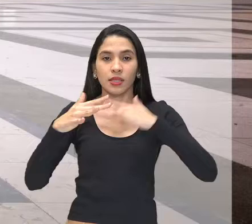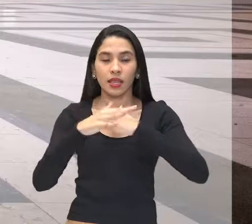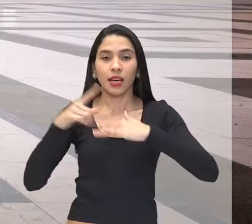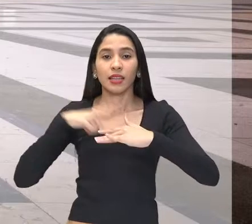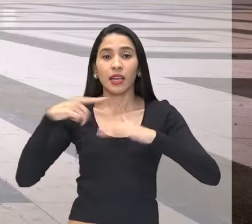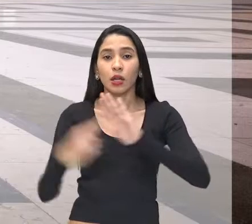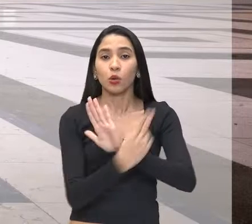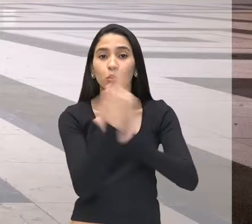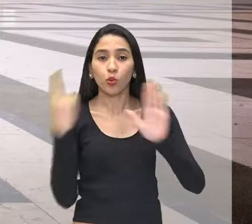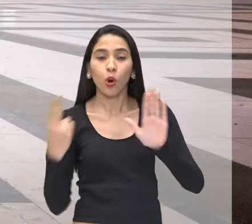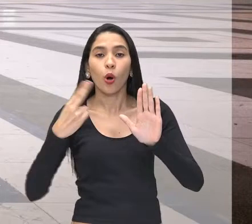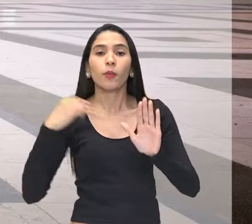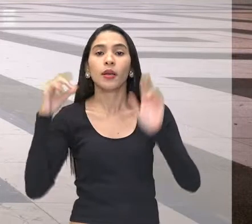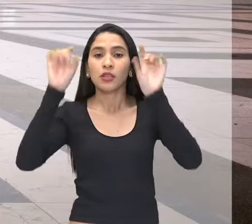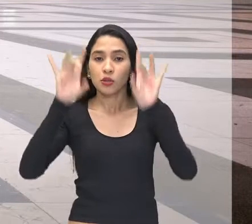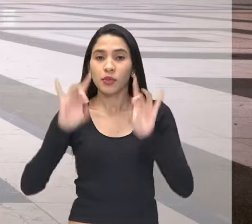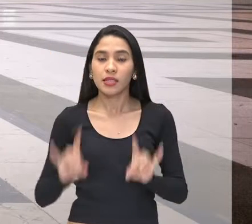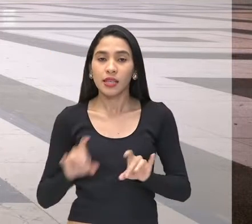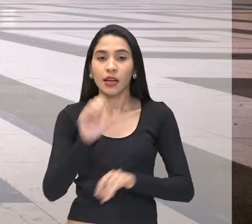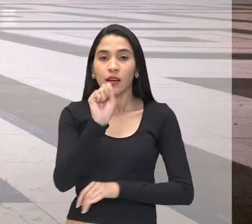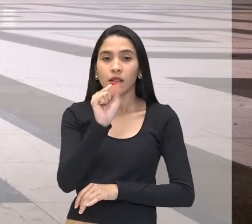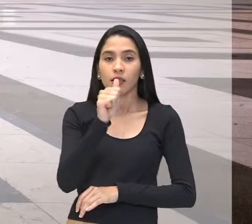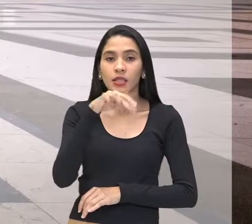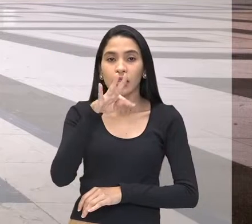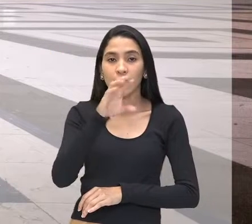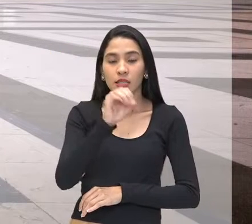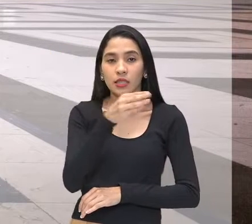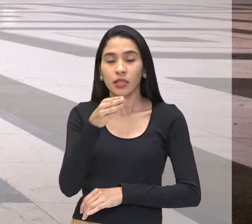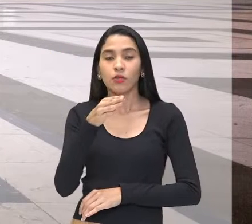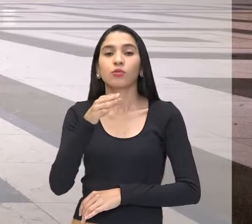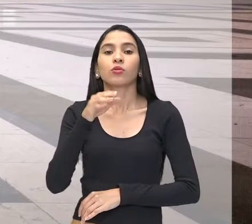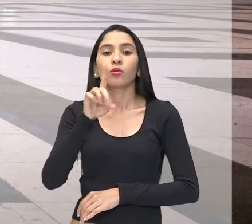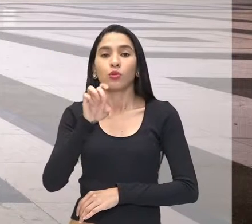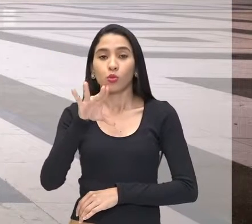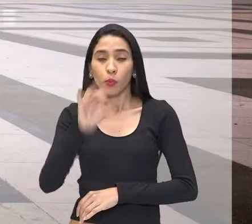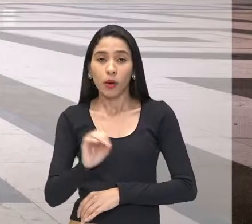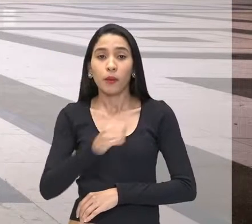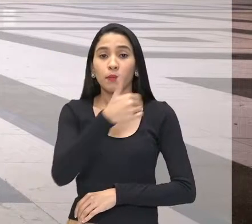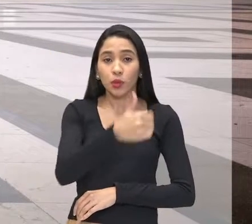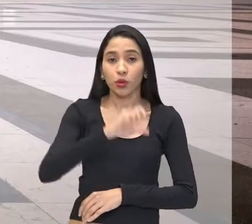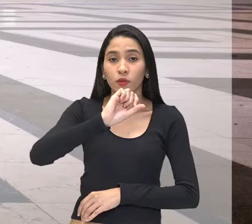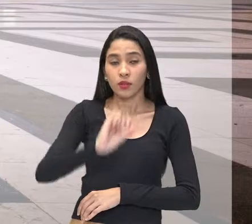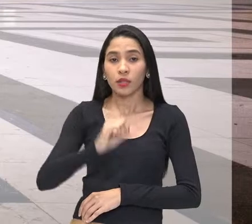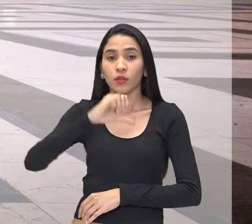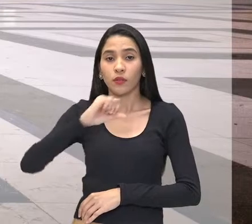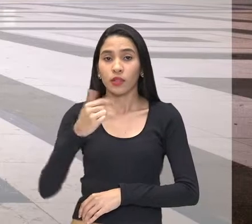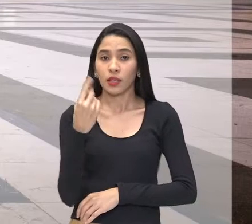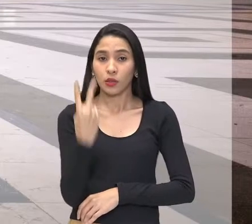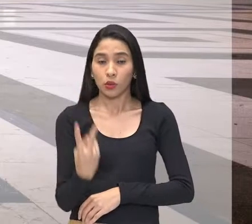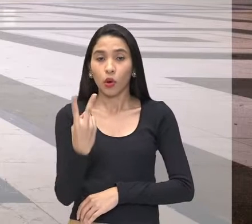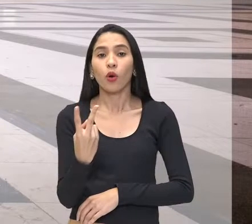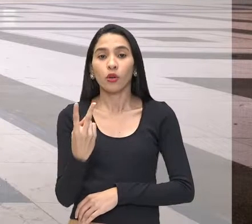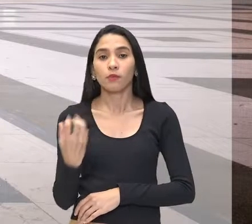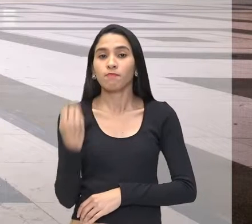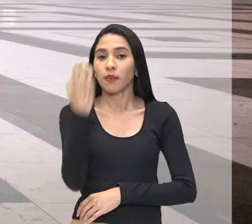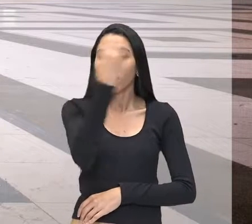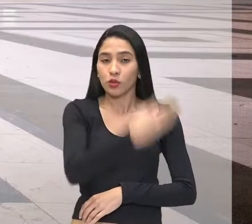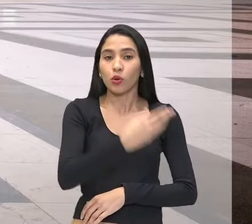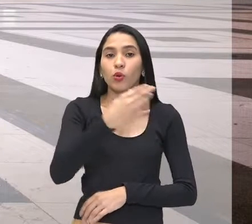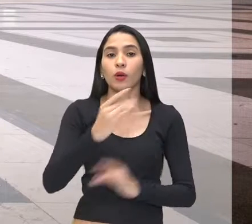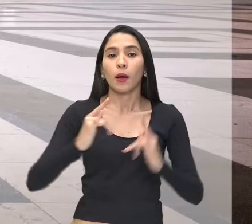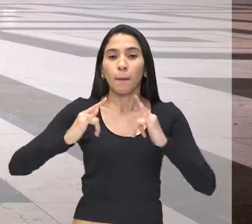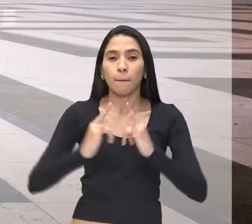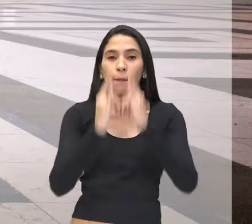de Santos Dumont em sua homenagem. Em 1892, Santos Dumont foi a Paris e foi lá